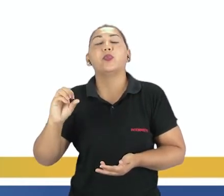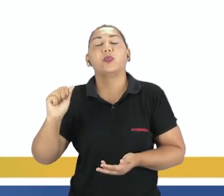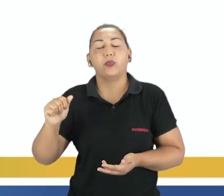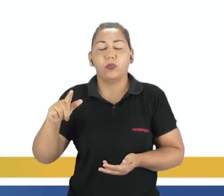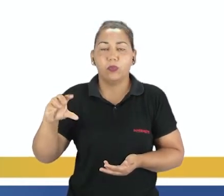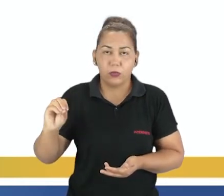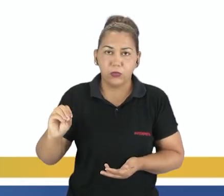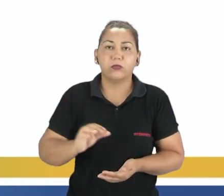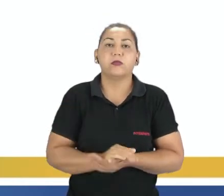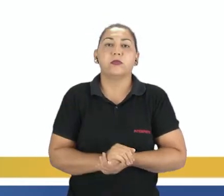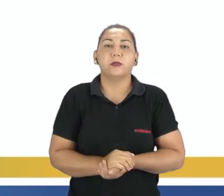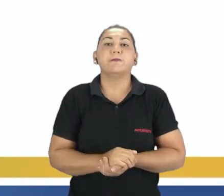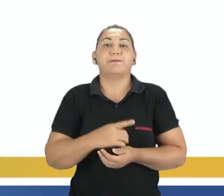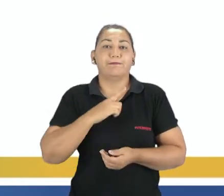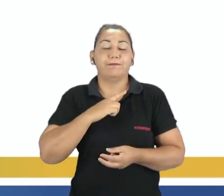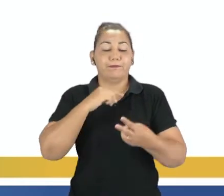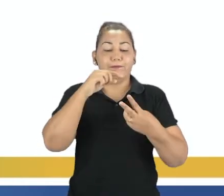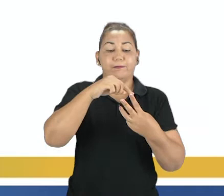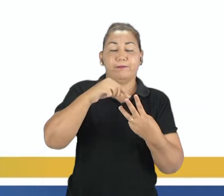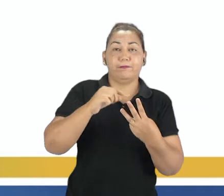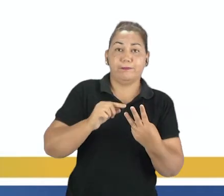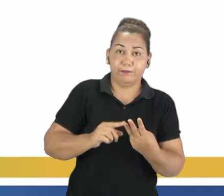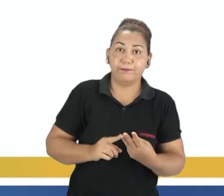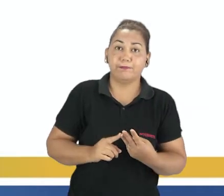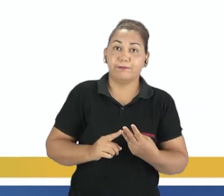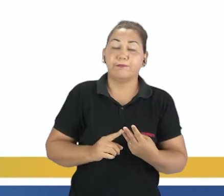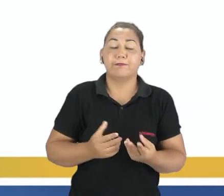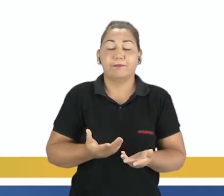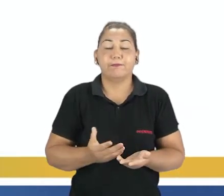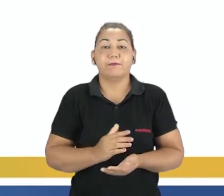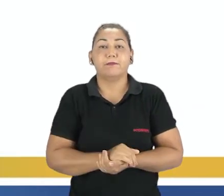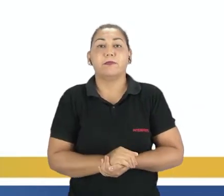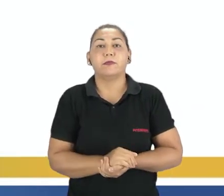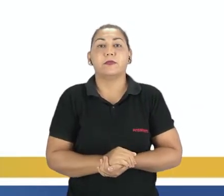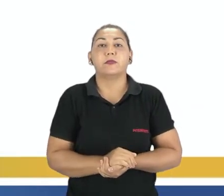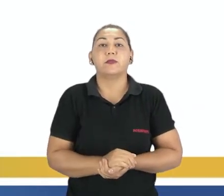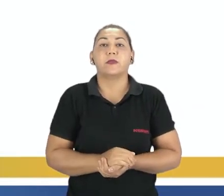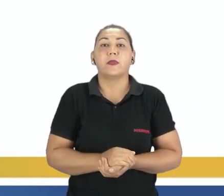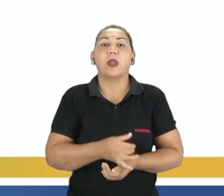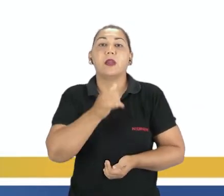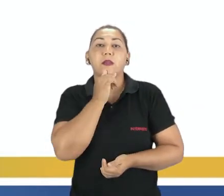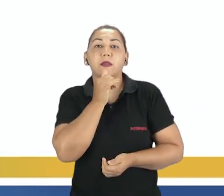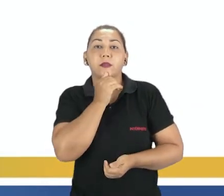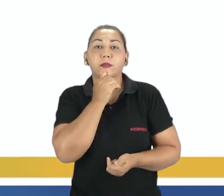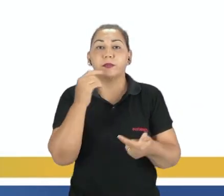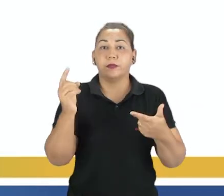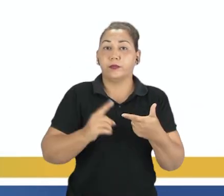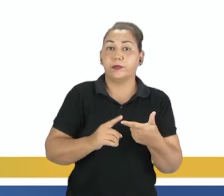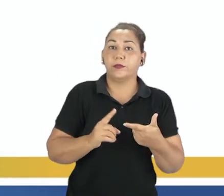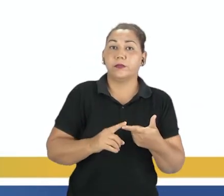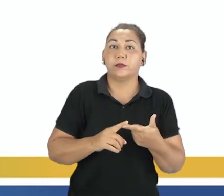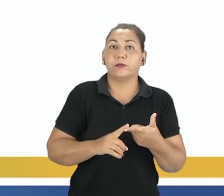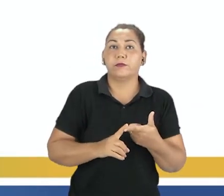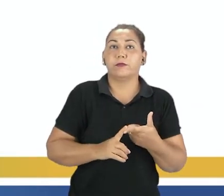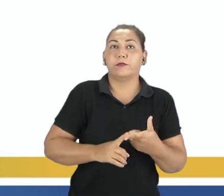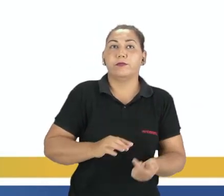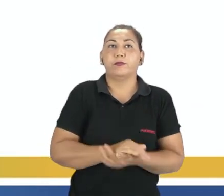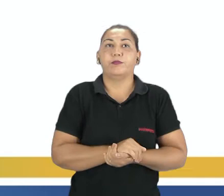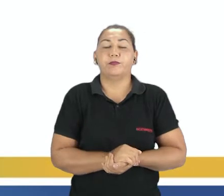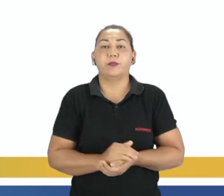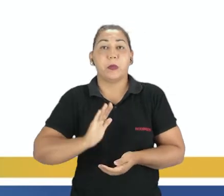Exemplo 2. Quando ela chegou do trabalho e foi mudar a roupa. Opa! Percebemos aqui 2